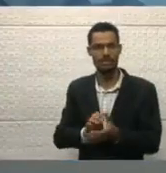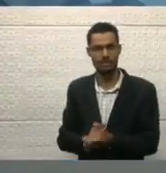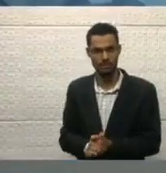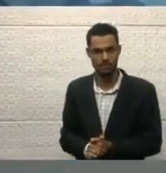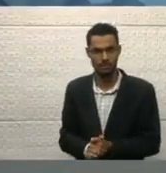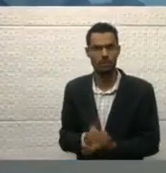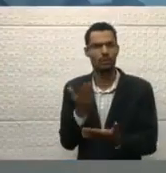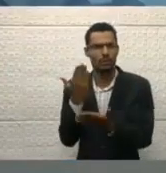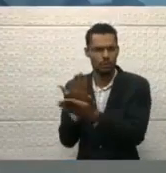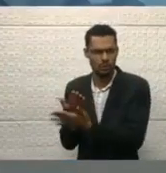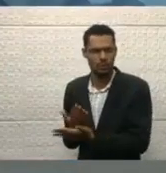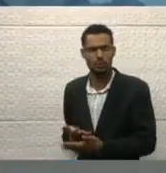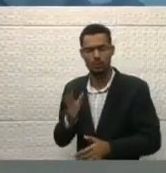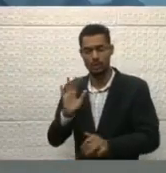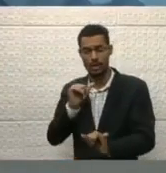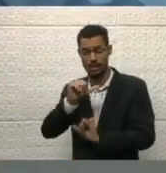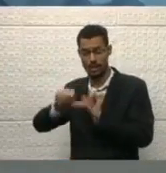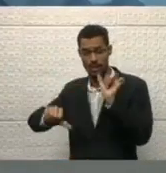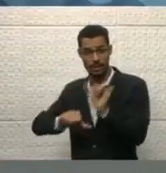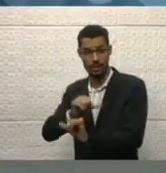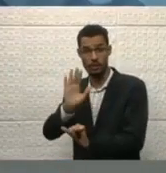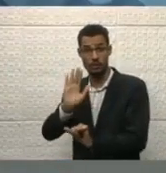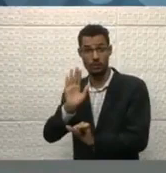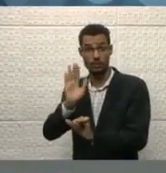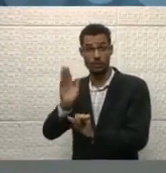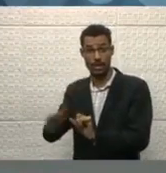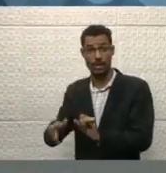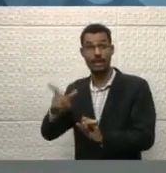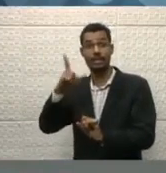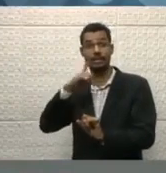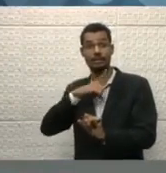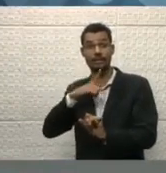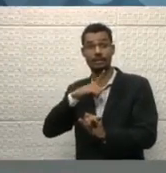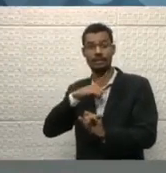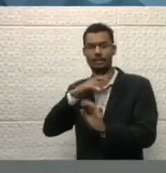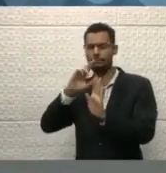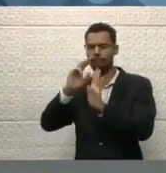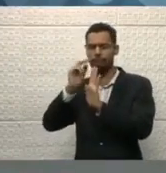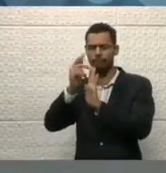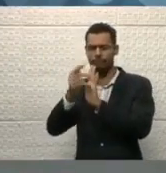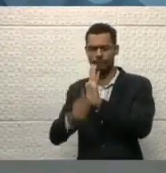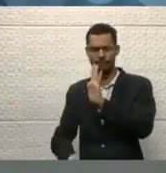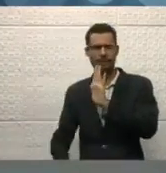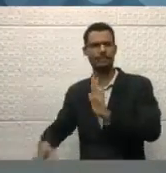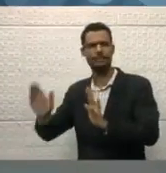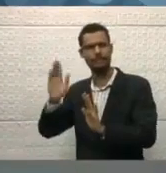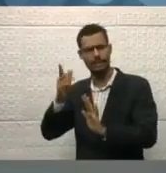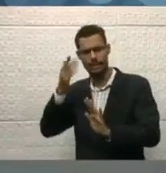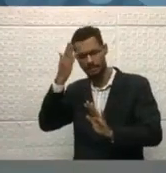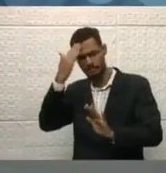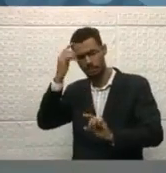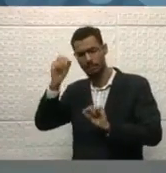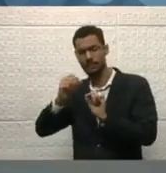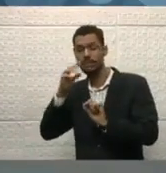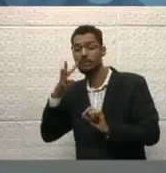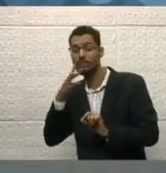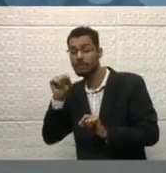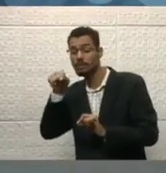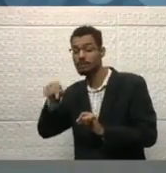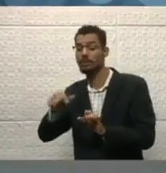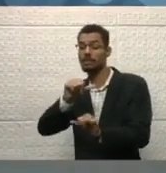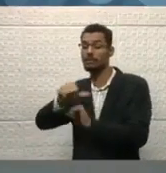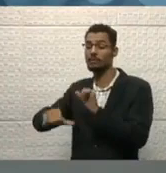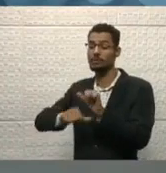nós já estudamos as transformações que possuem uma lei de formação. Então, eu conheço qual que é a ação